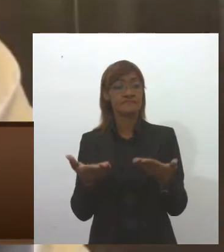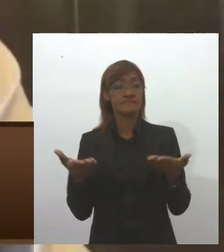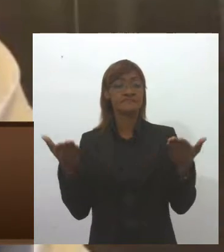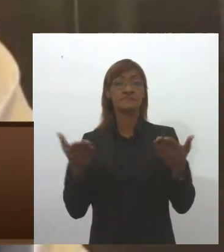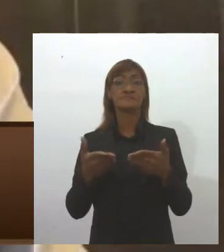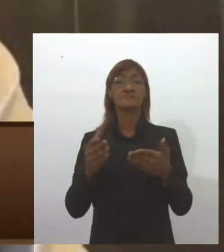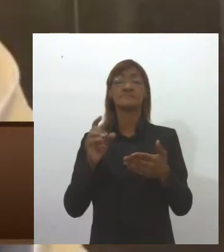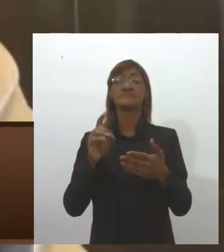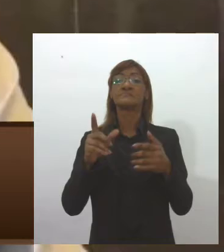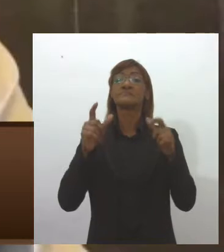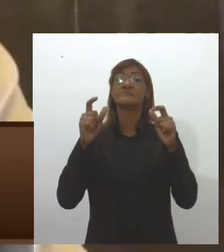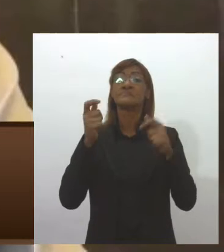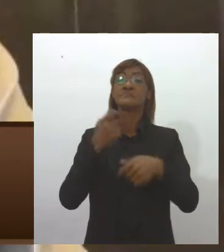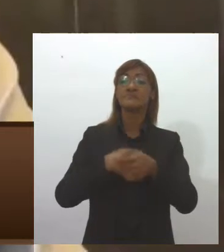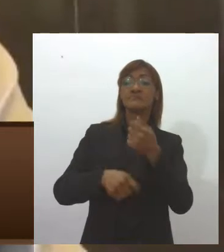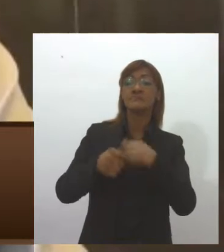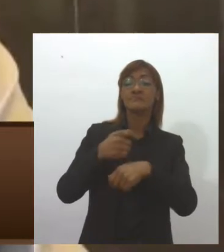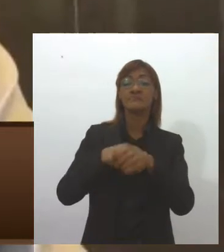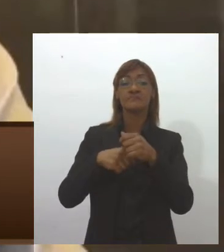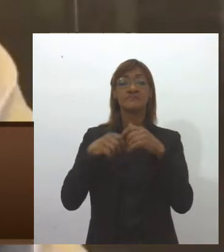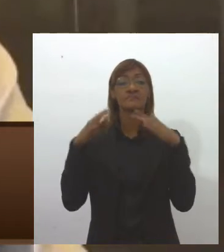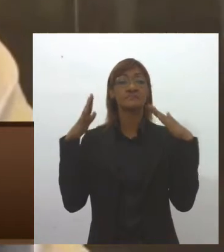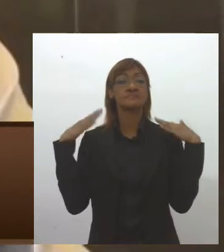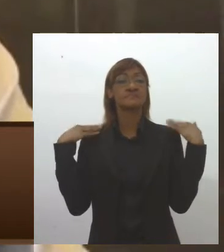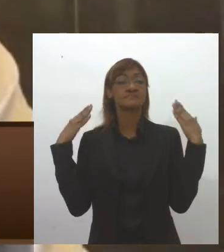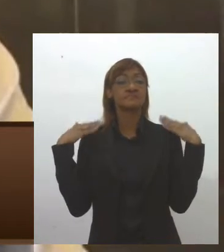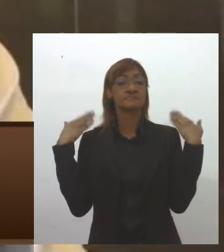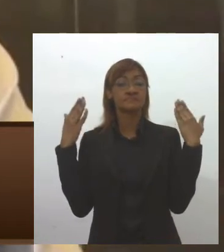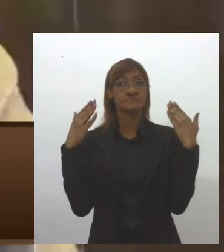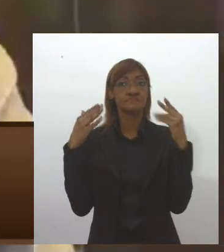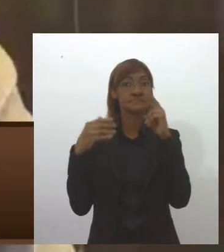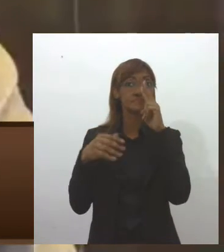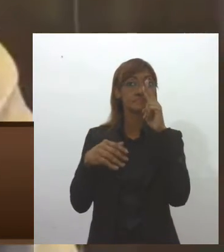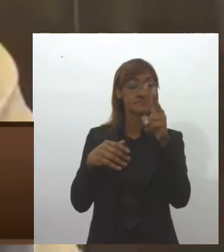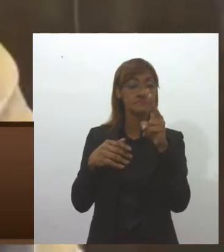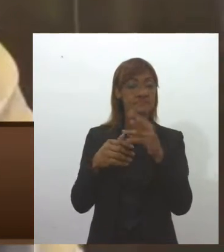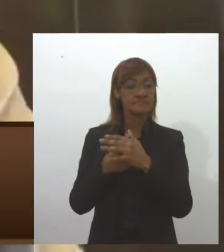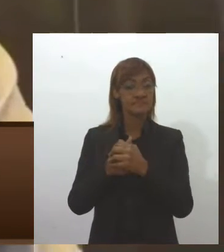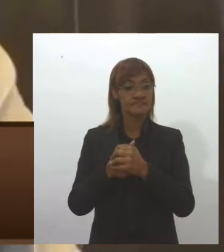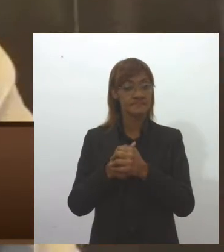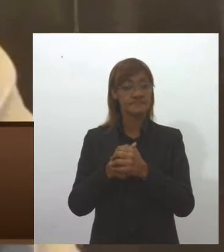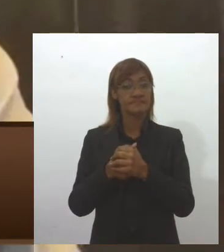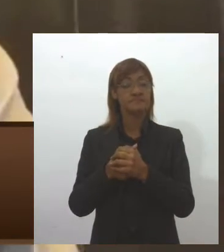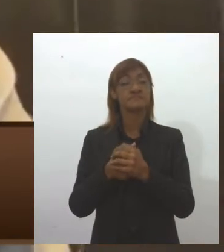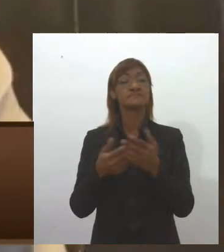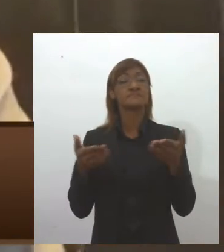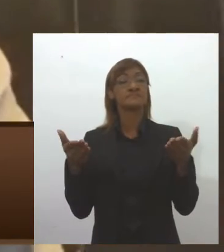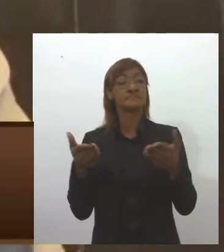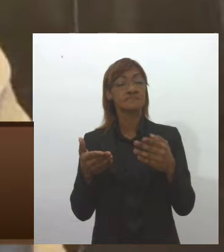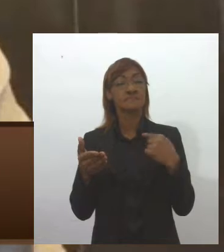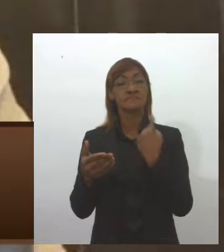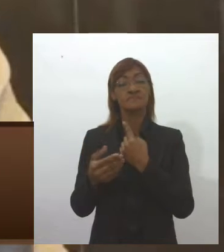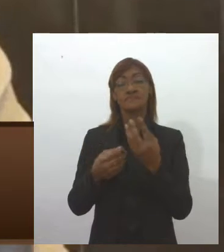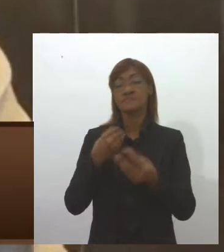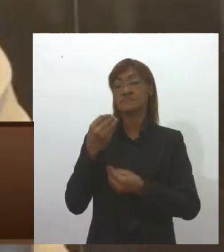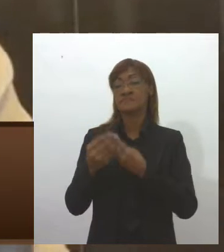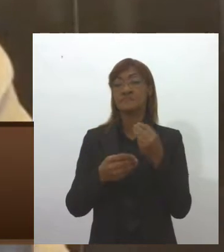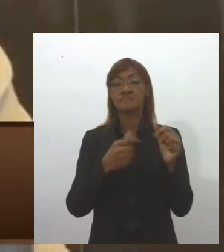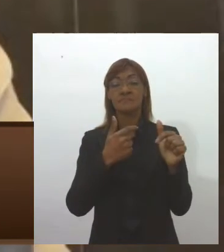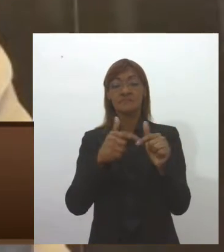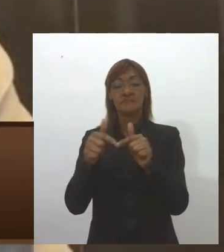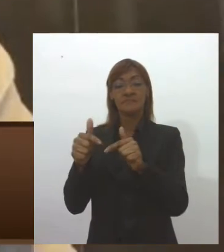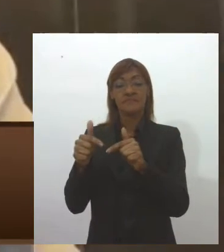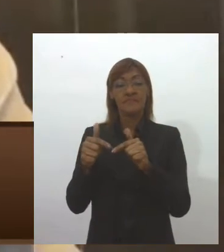lazer, e o mercado de lazer você tem fortes concorrentes. Então, hoje a gente já pode trabalhar mais esse mix com a abertura